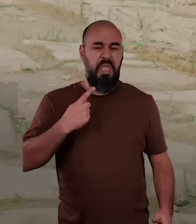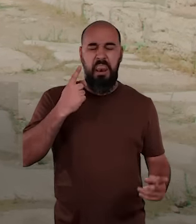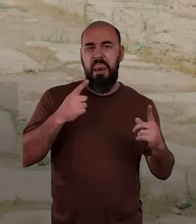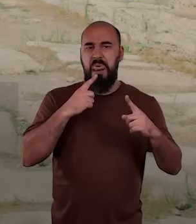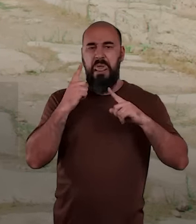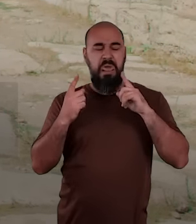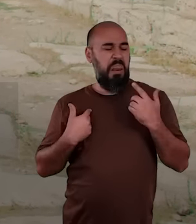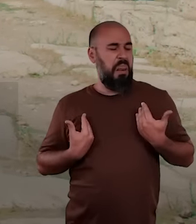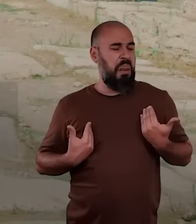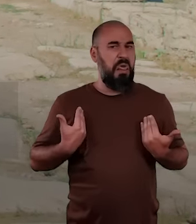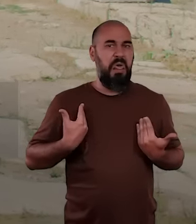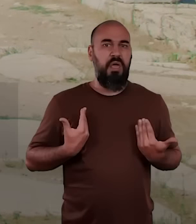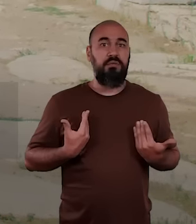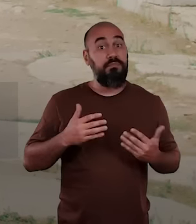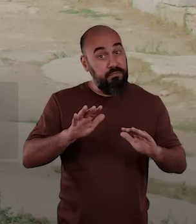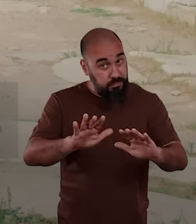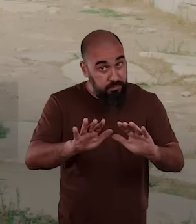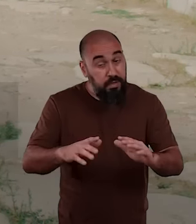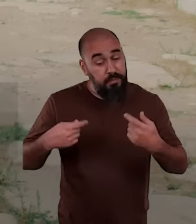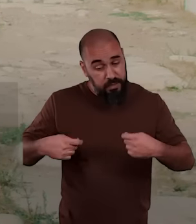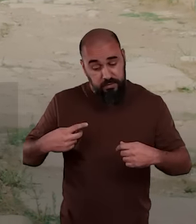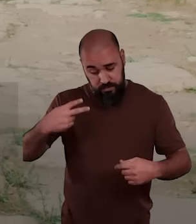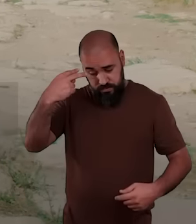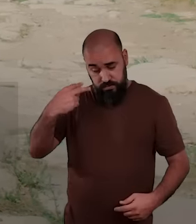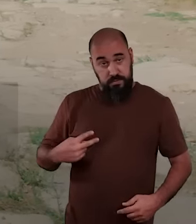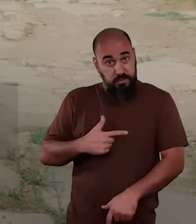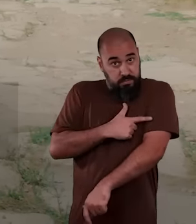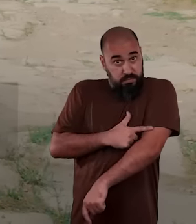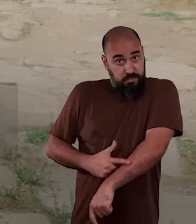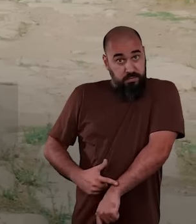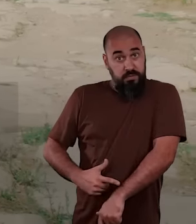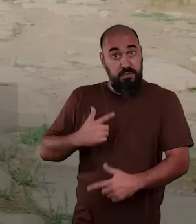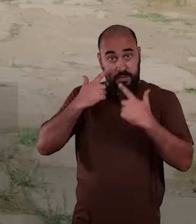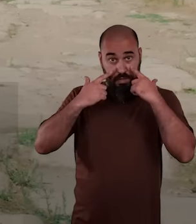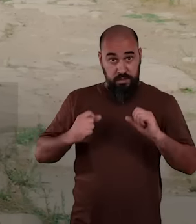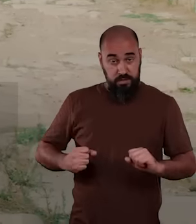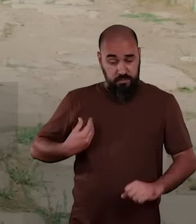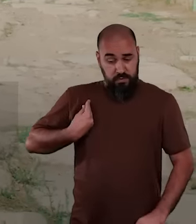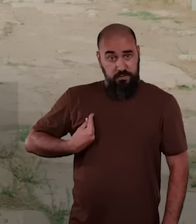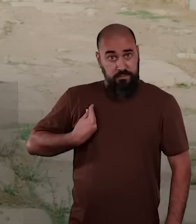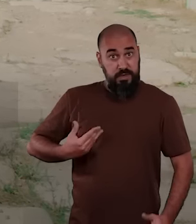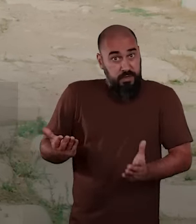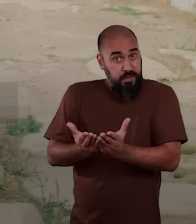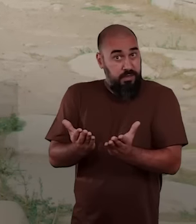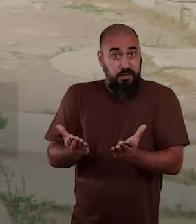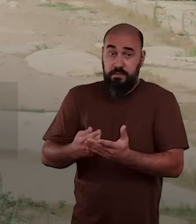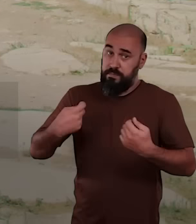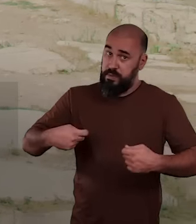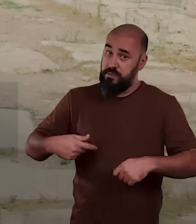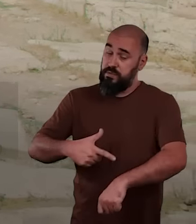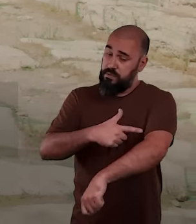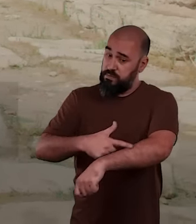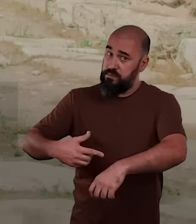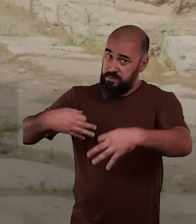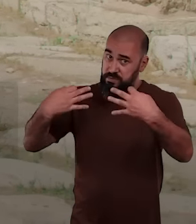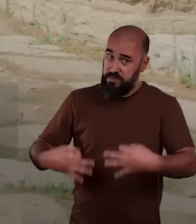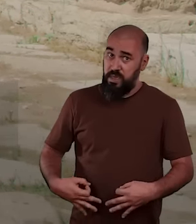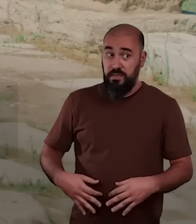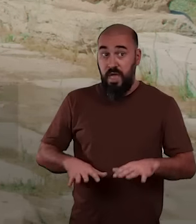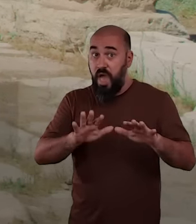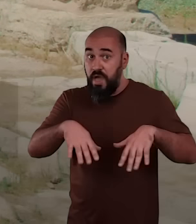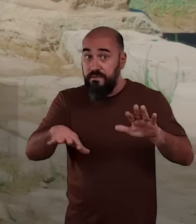do cristão, sim, zelar pelo seu testemunho. Principalmente porque a sua vida, cristão, talvez é a única Bíblia